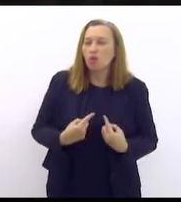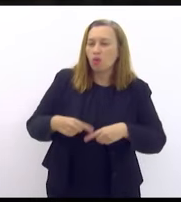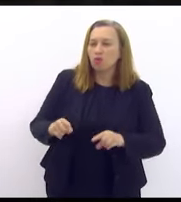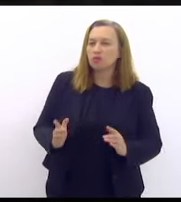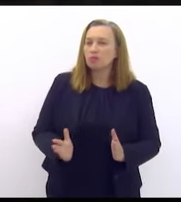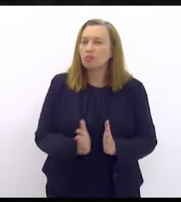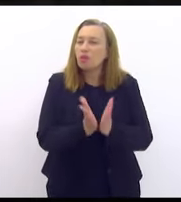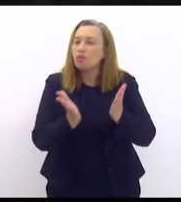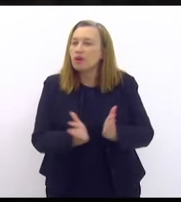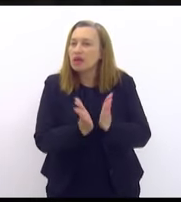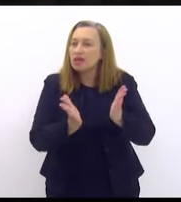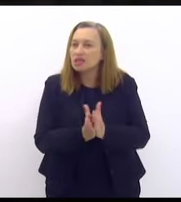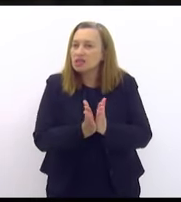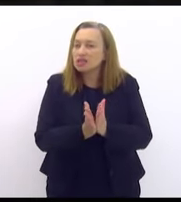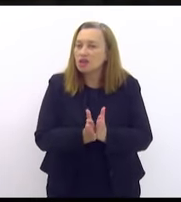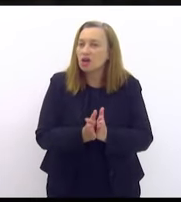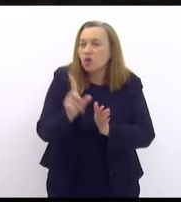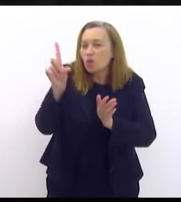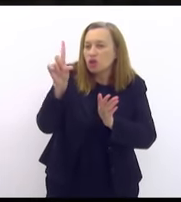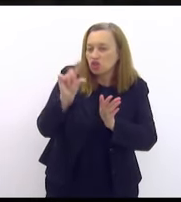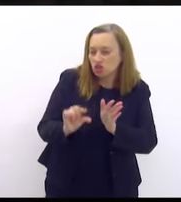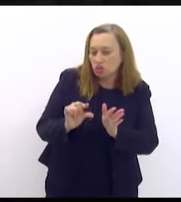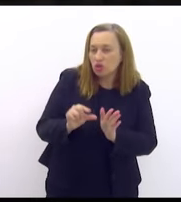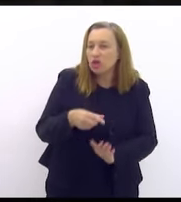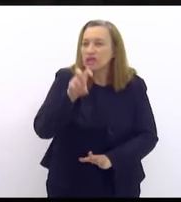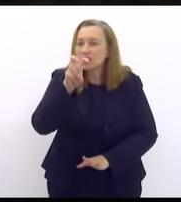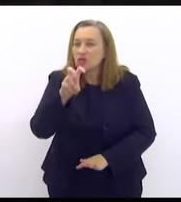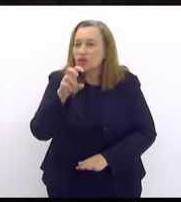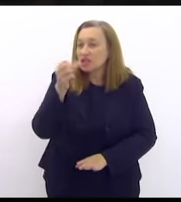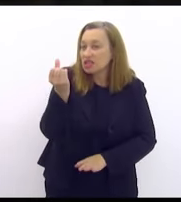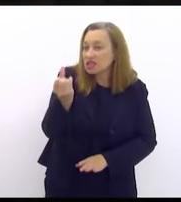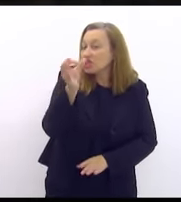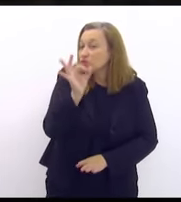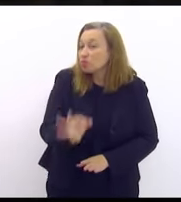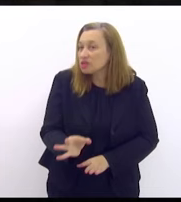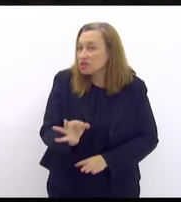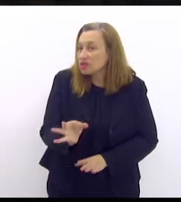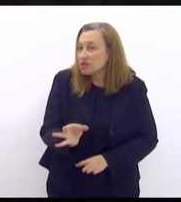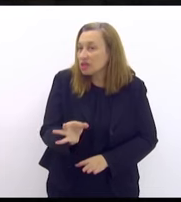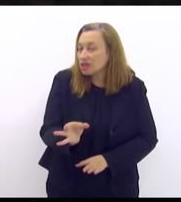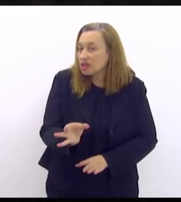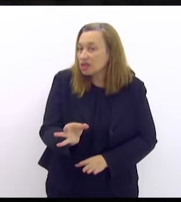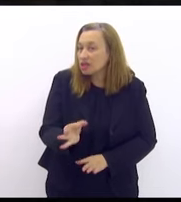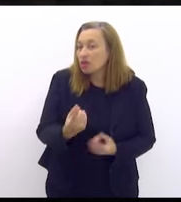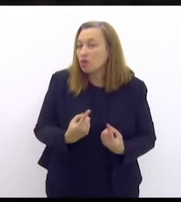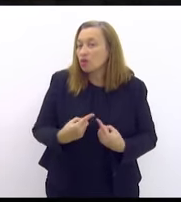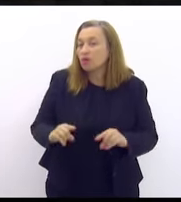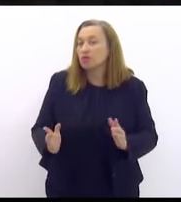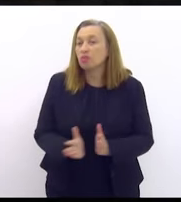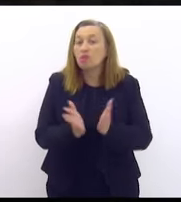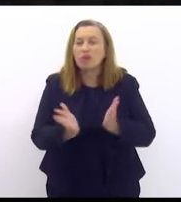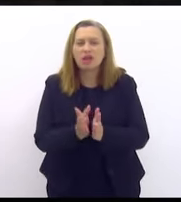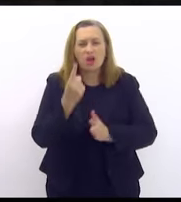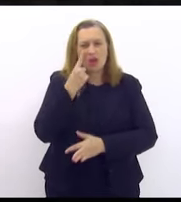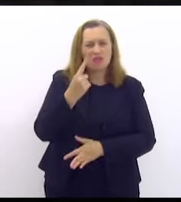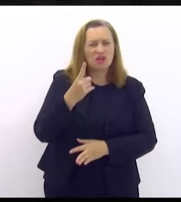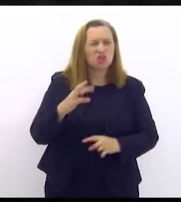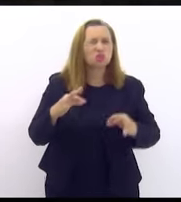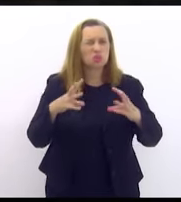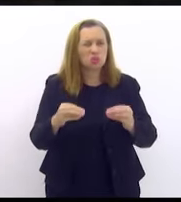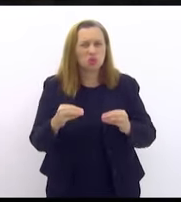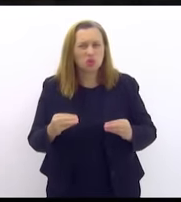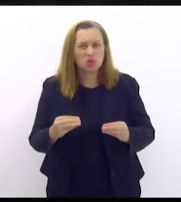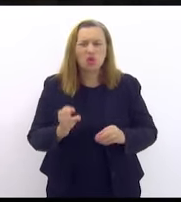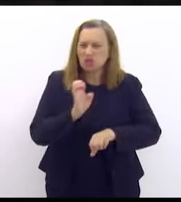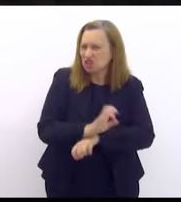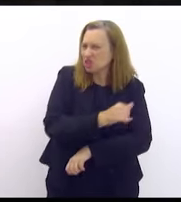um censo, há uma redução de 56% na alíquota de combate à pobreza. Agora vejam todos, o